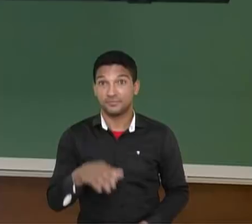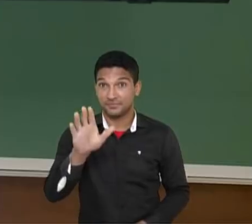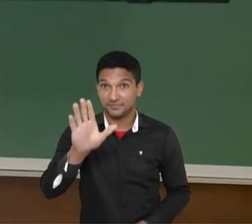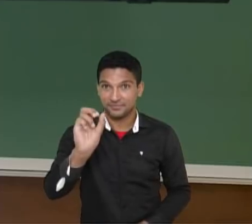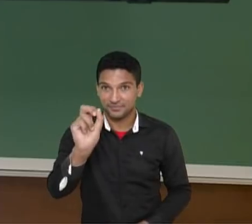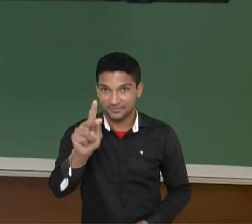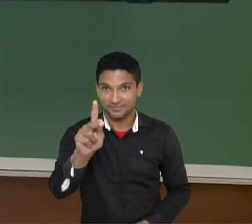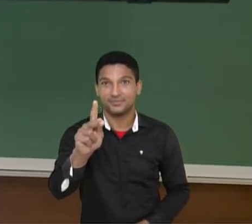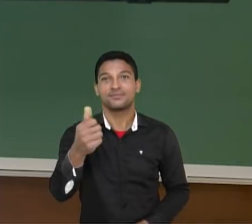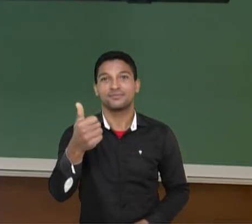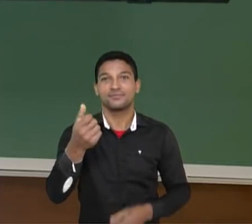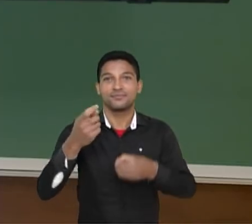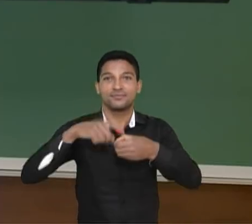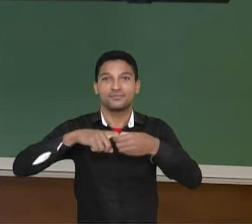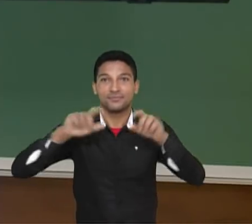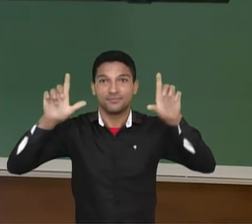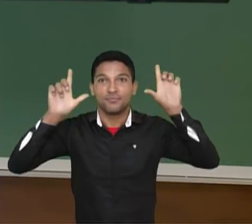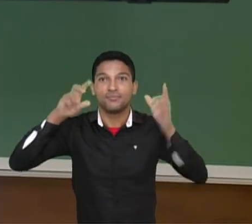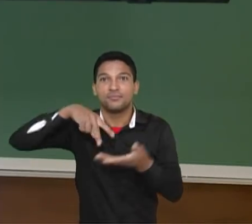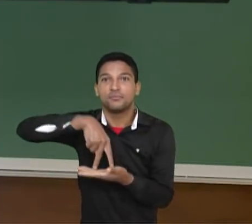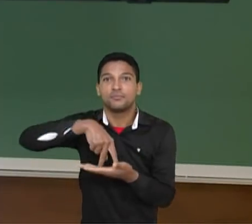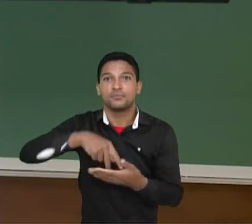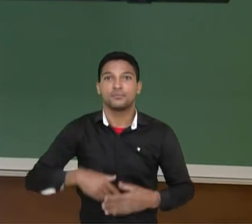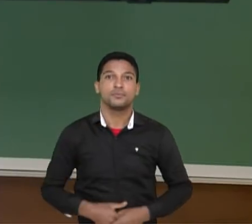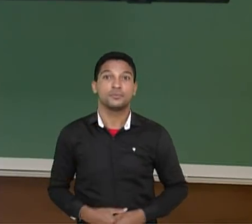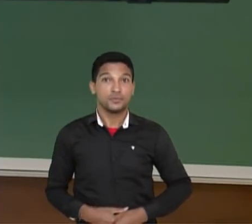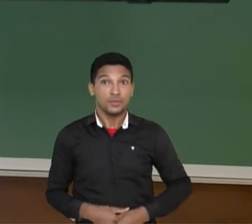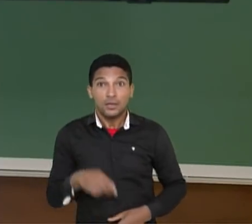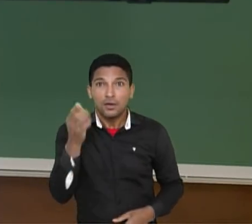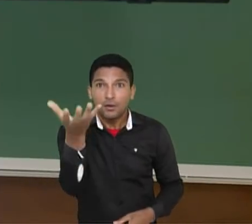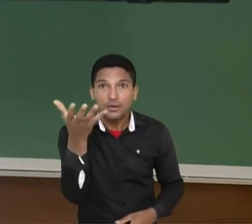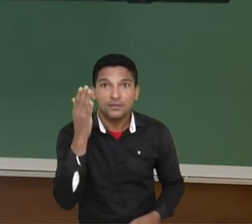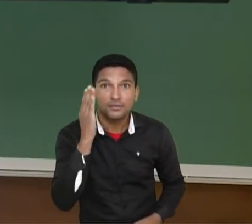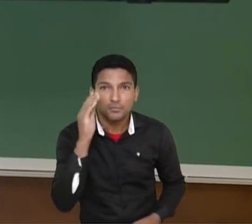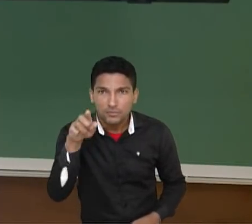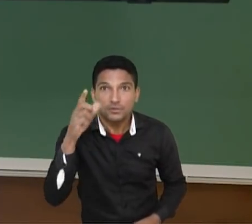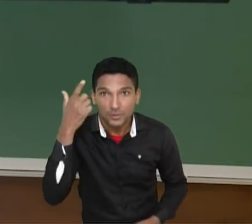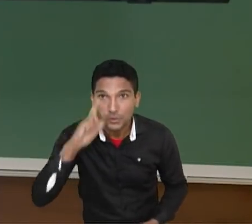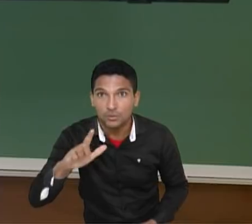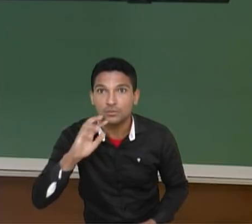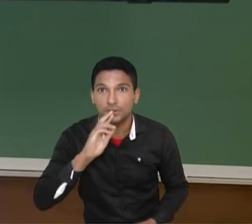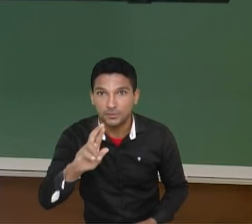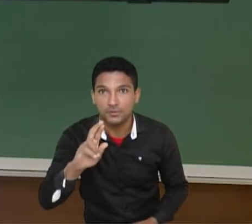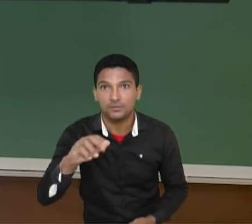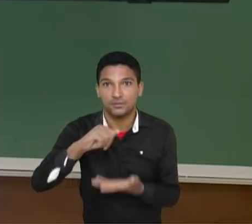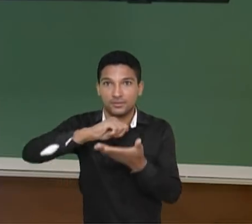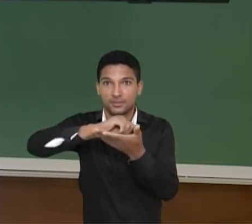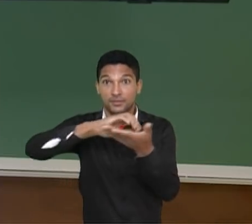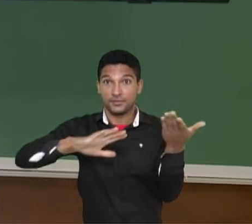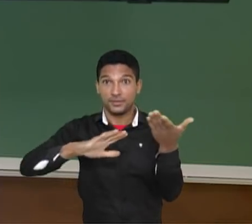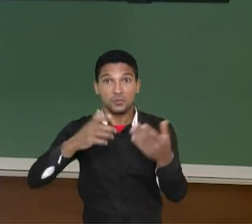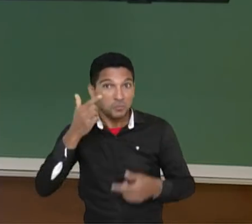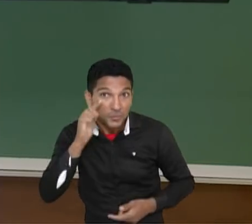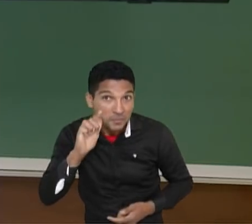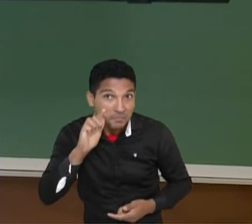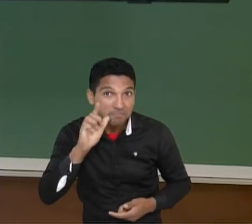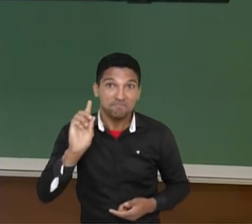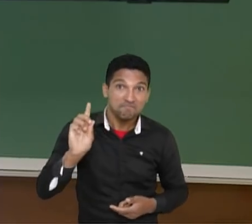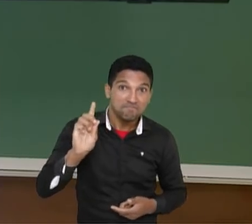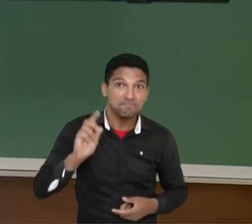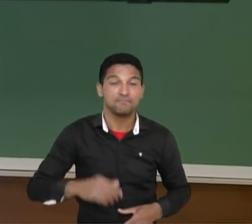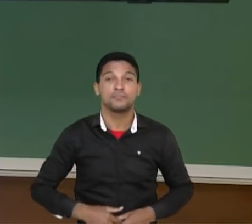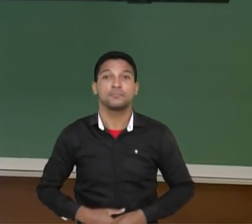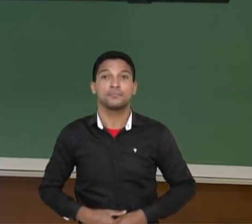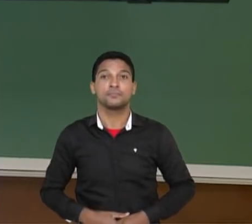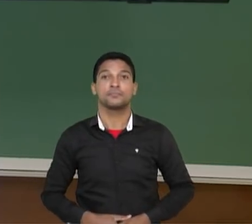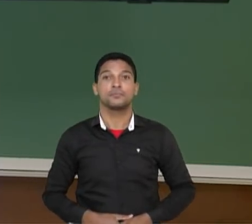Ok, pessoal, voltamos. Então, eu gostaria de saber se você conseguiu responder esse exercício. Conseguiu ou não? Vamos acompanhar